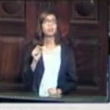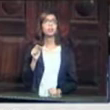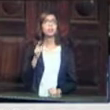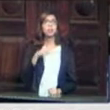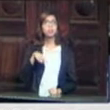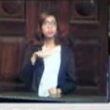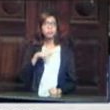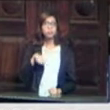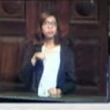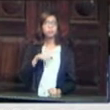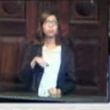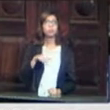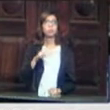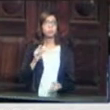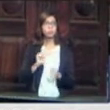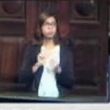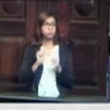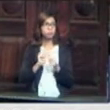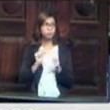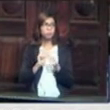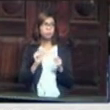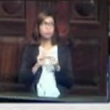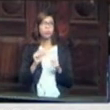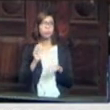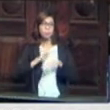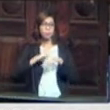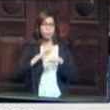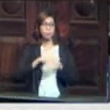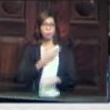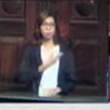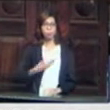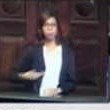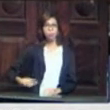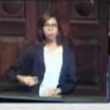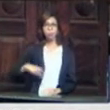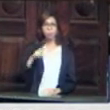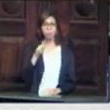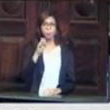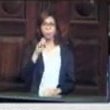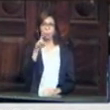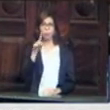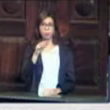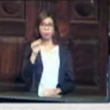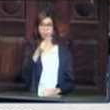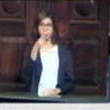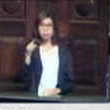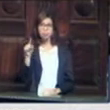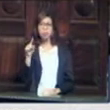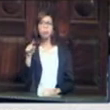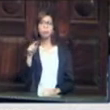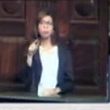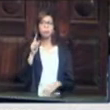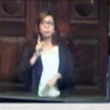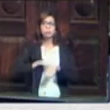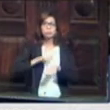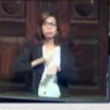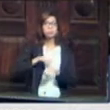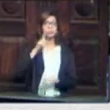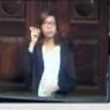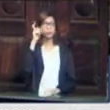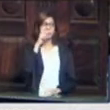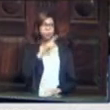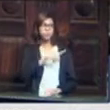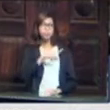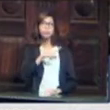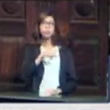que afaga, da mão do governador Pezão, que retirou, num momento muito difícil para